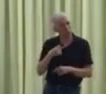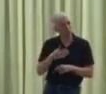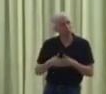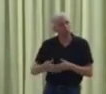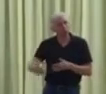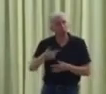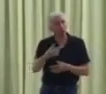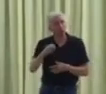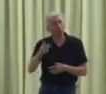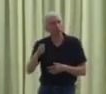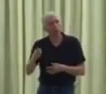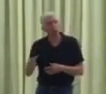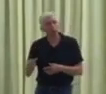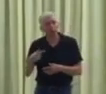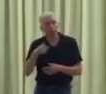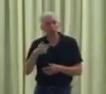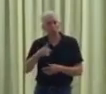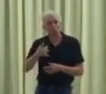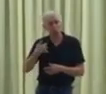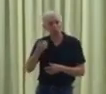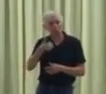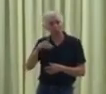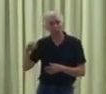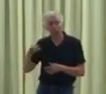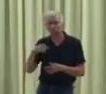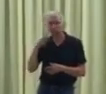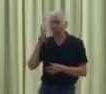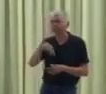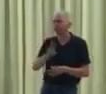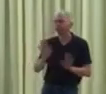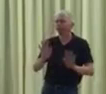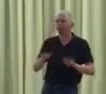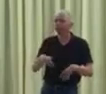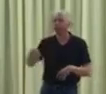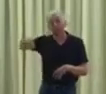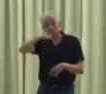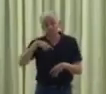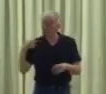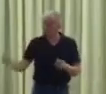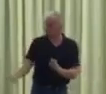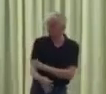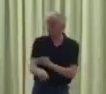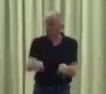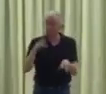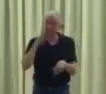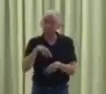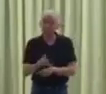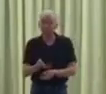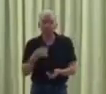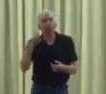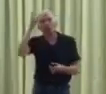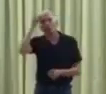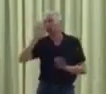em 2057 e não pretendo mais estar aqui. Então, vai ser coisa para quem estiver. Já dá um alívio